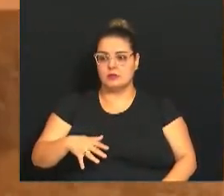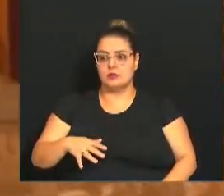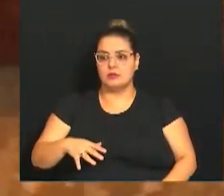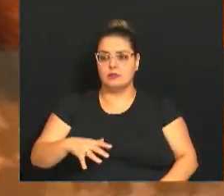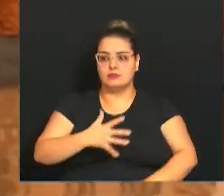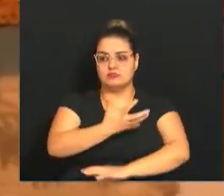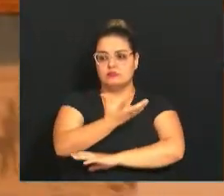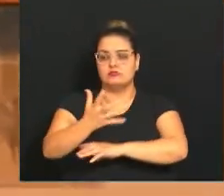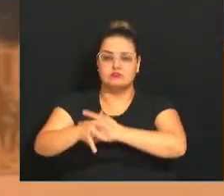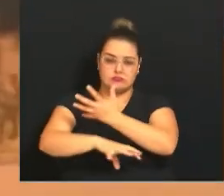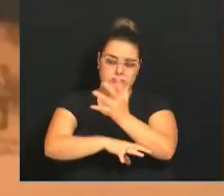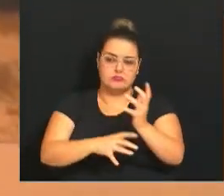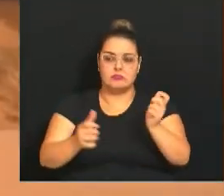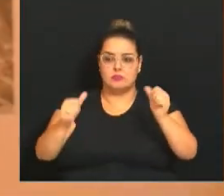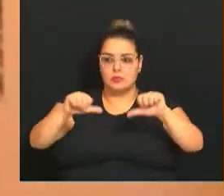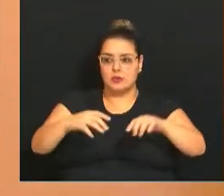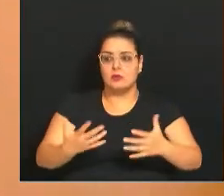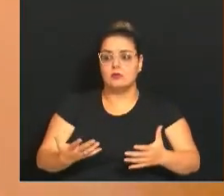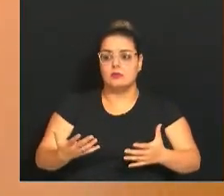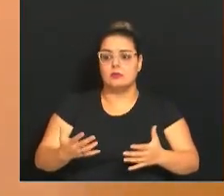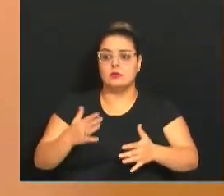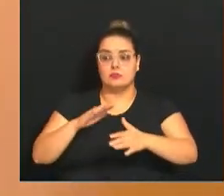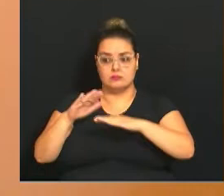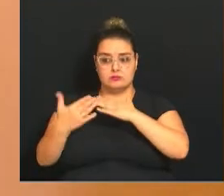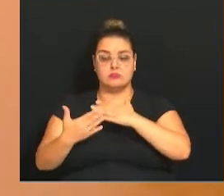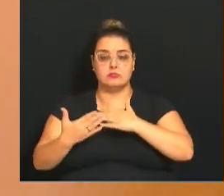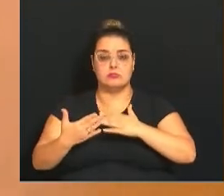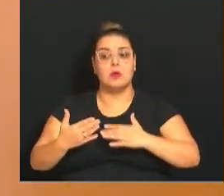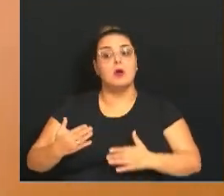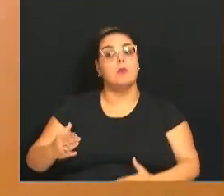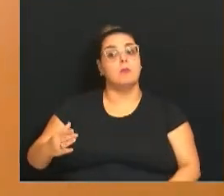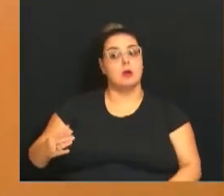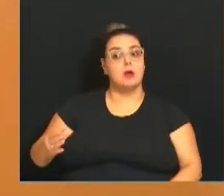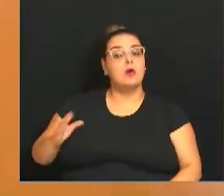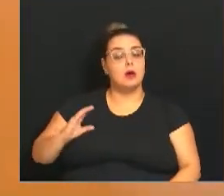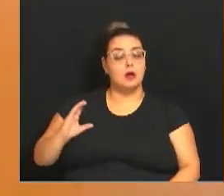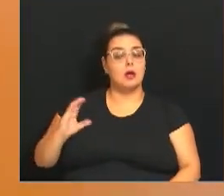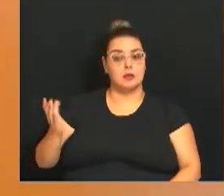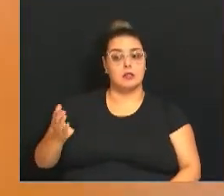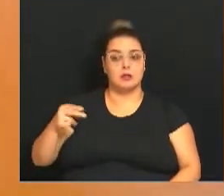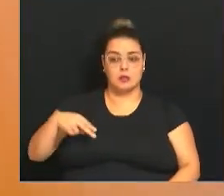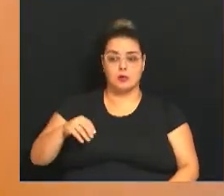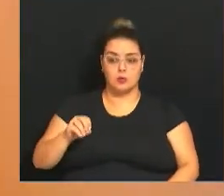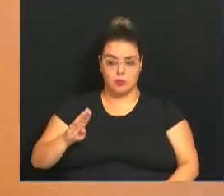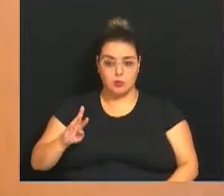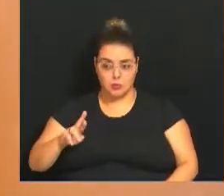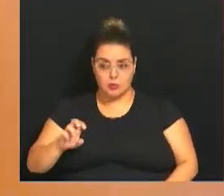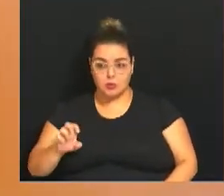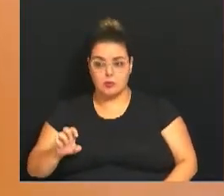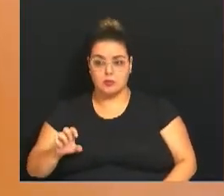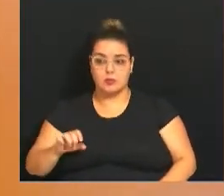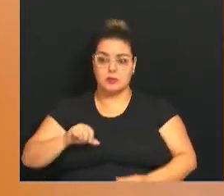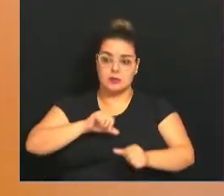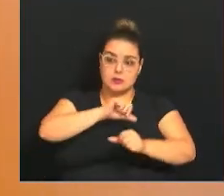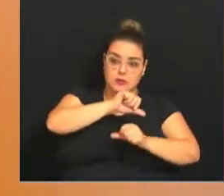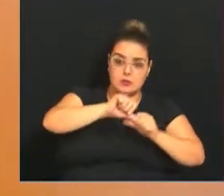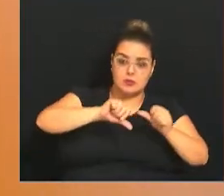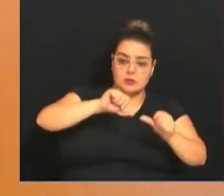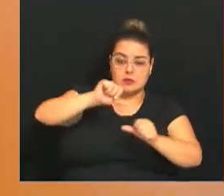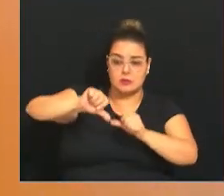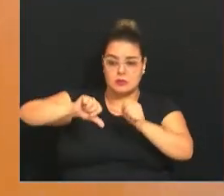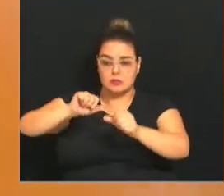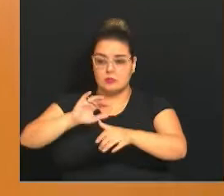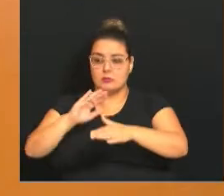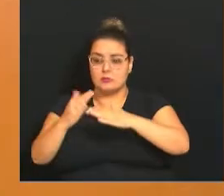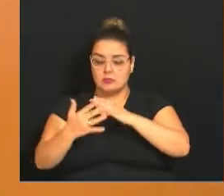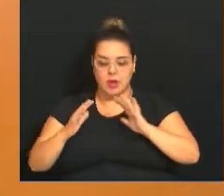já foi um bairro muito nobre em São Paulo, mas, enfim, a dinâmica da cidade muda e, às vezes, os bairros são transformados na sua